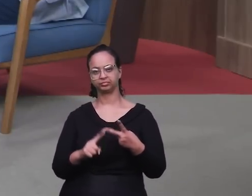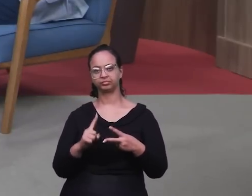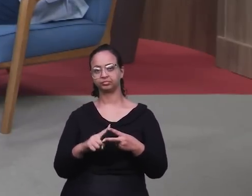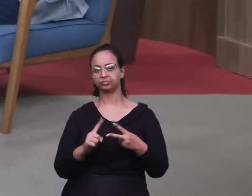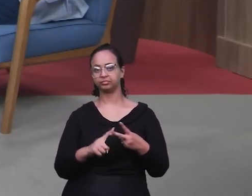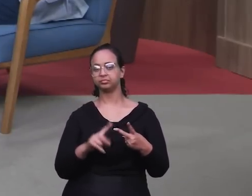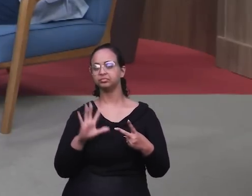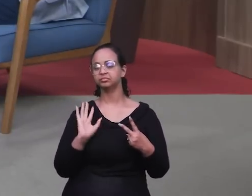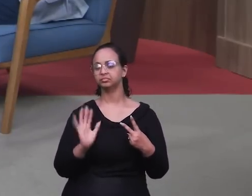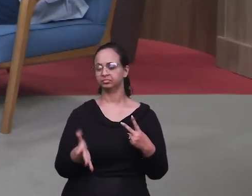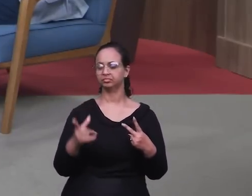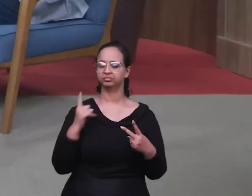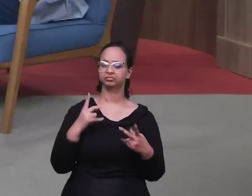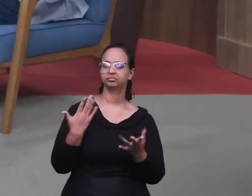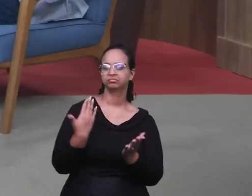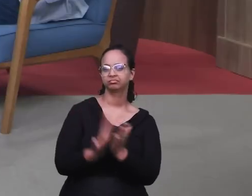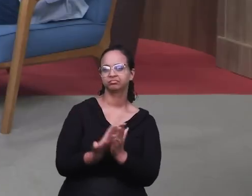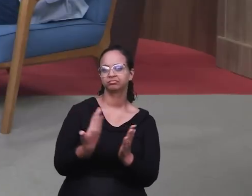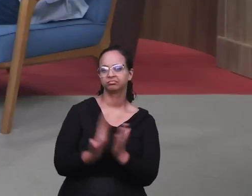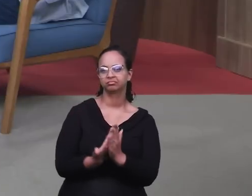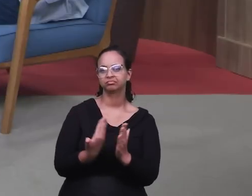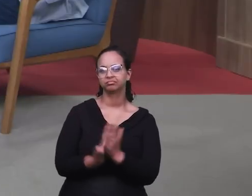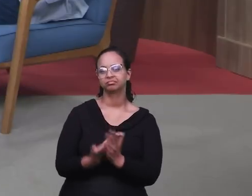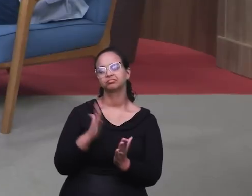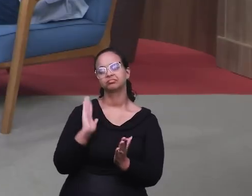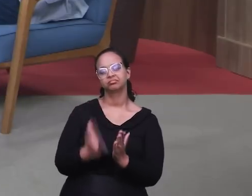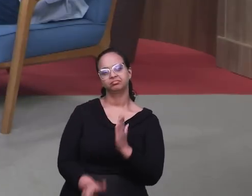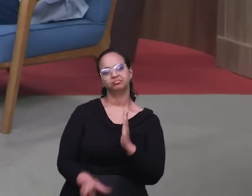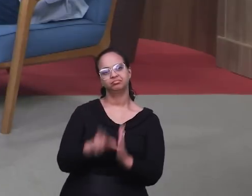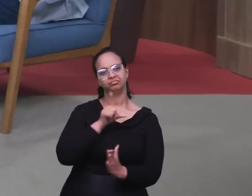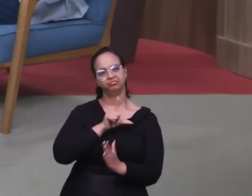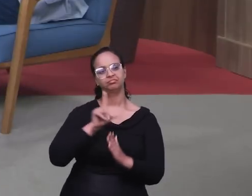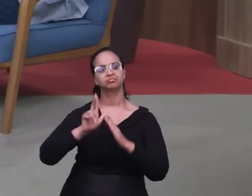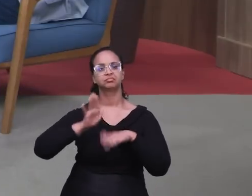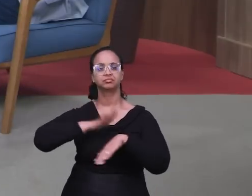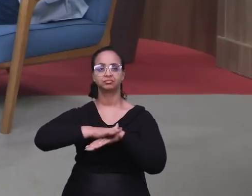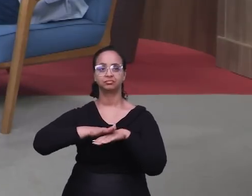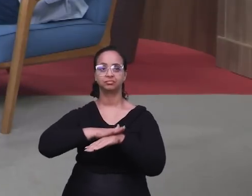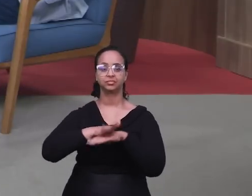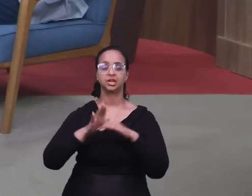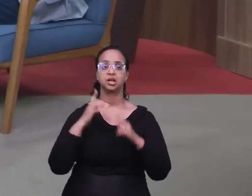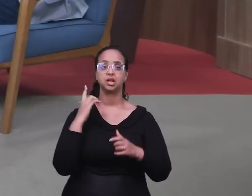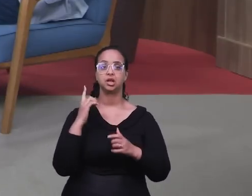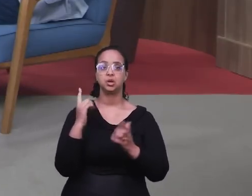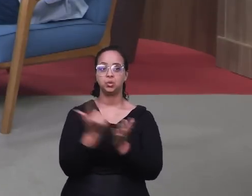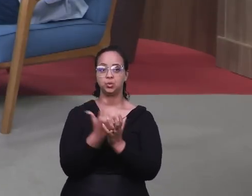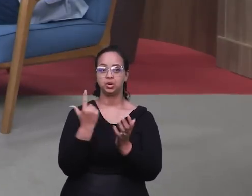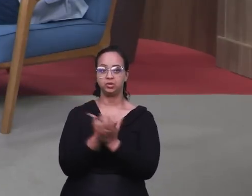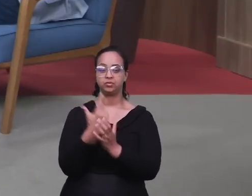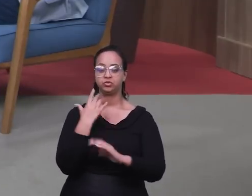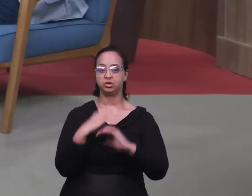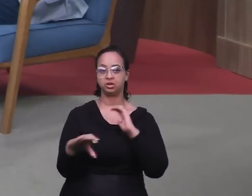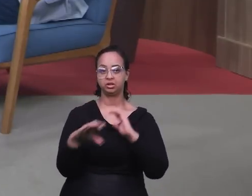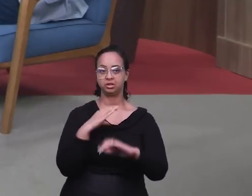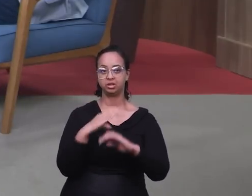foi objeto de conversa nossa aqui em outras edições do programa, né? Que o livro de Cantares ele traz